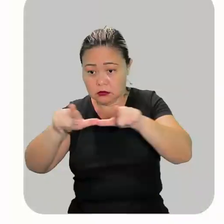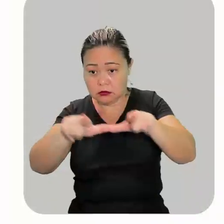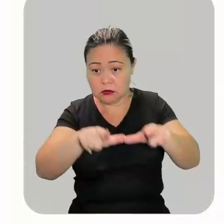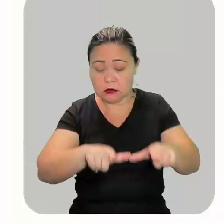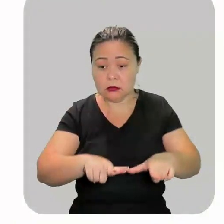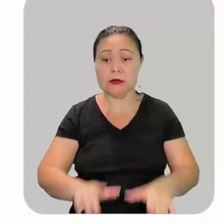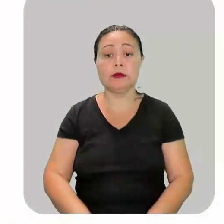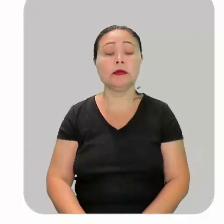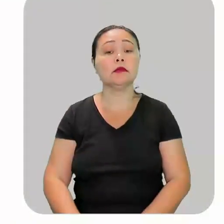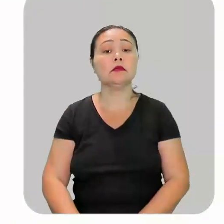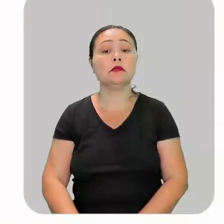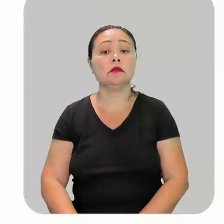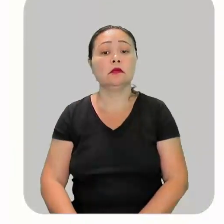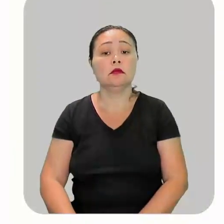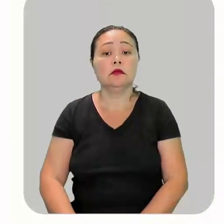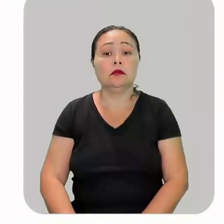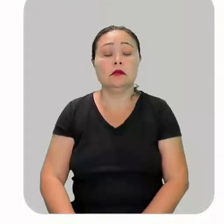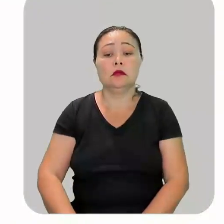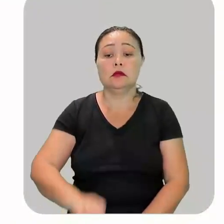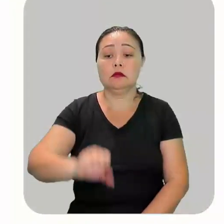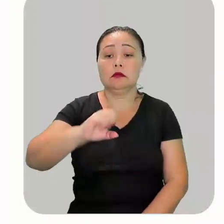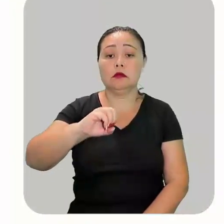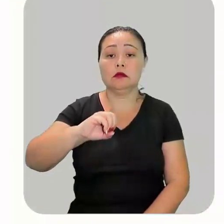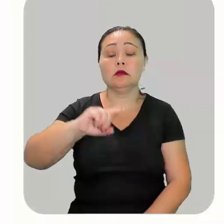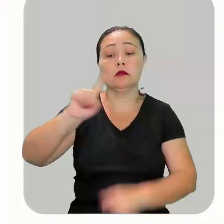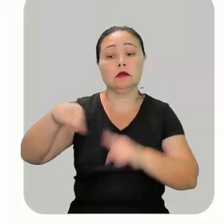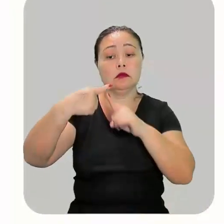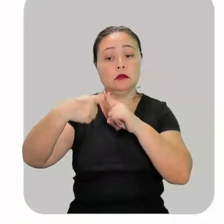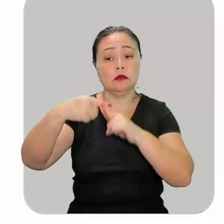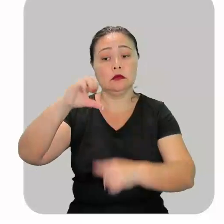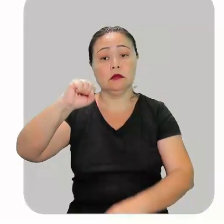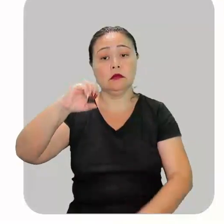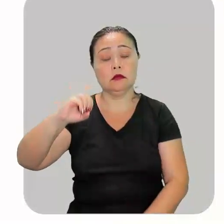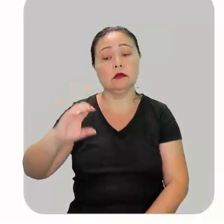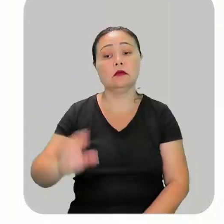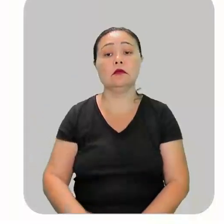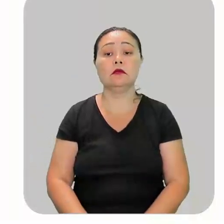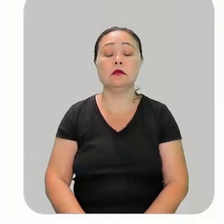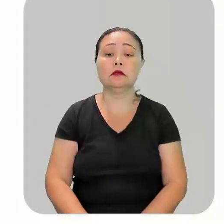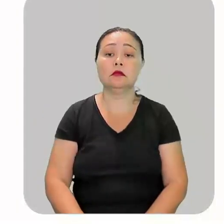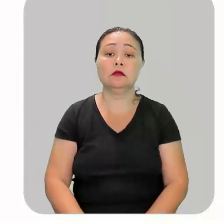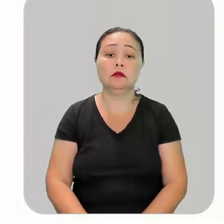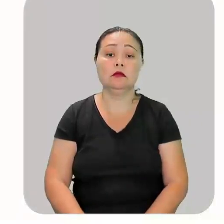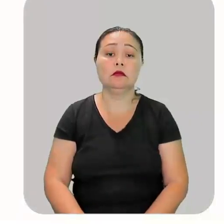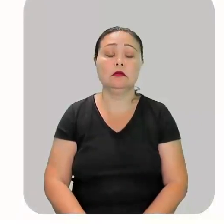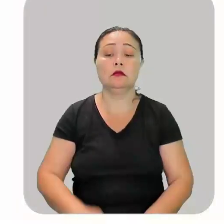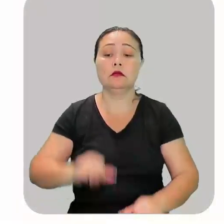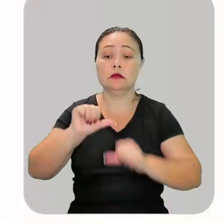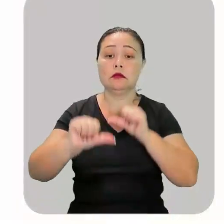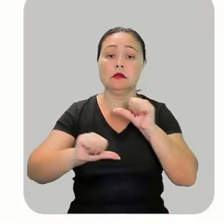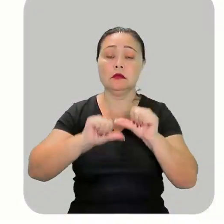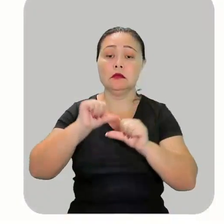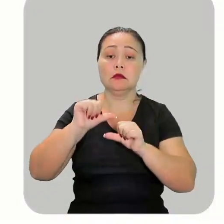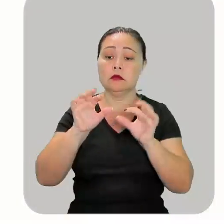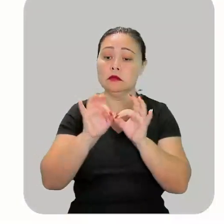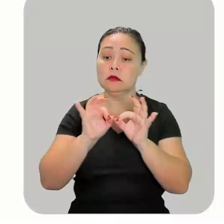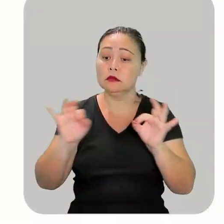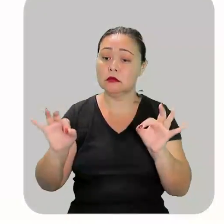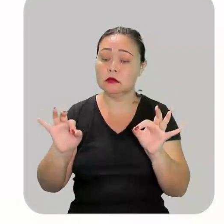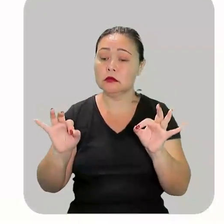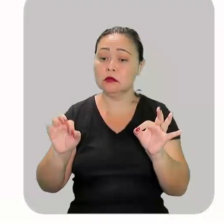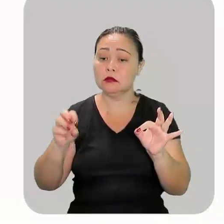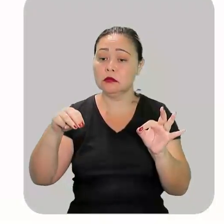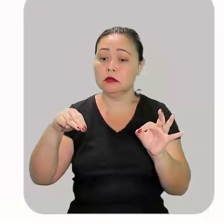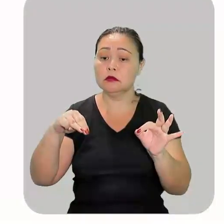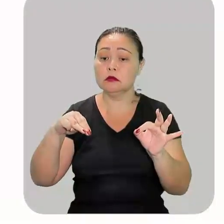porcelanato, da minha peça, né? 80 por 80. por 80. Transformado agora em metros já, tá?